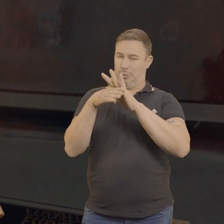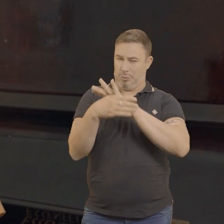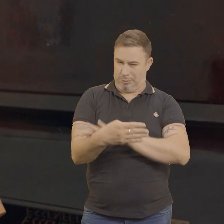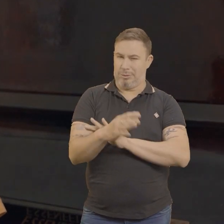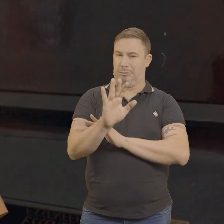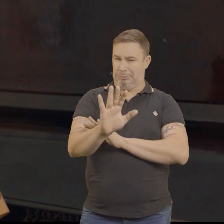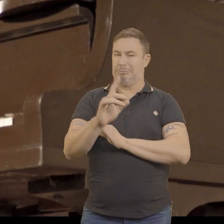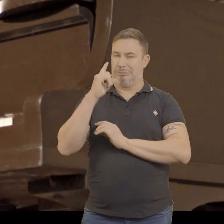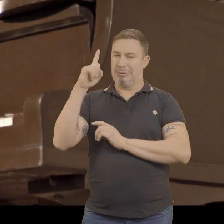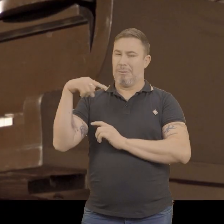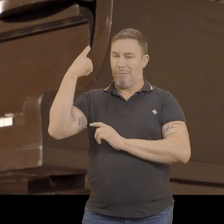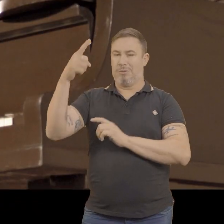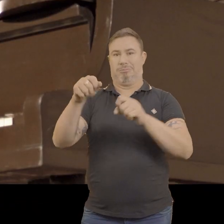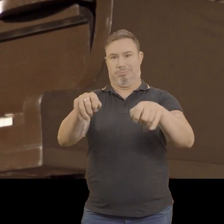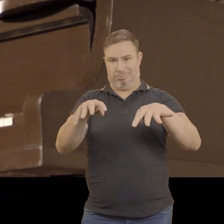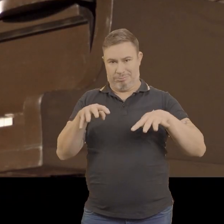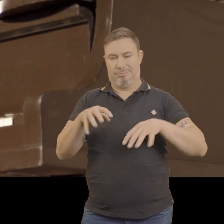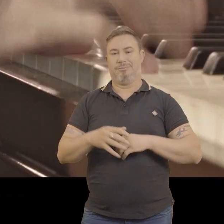ano e no fim do ano.